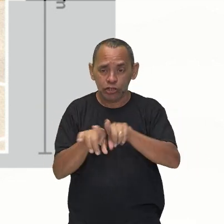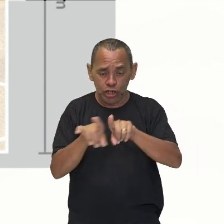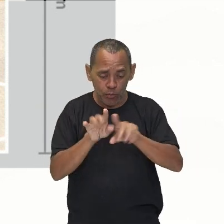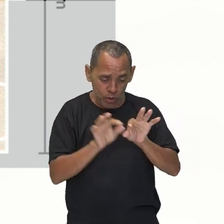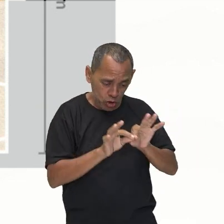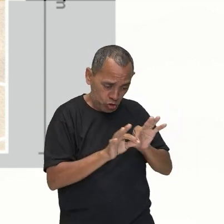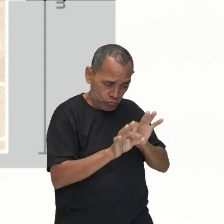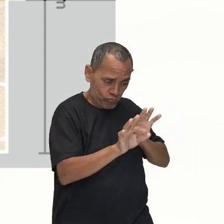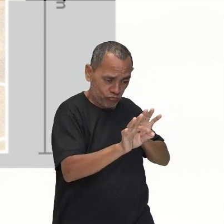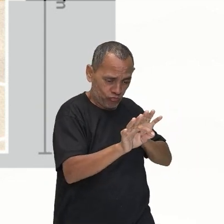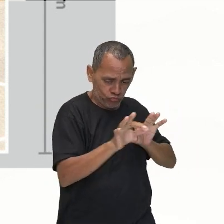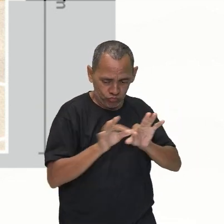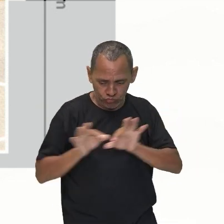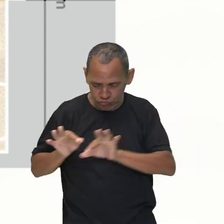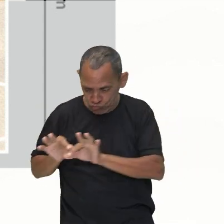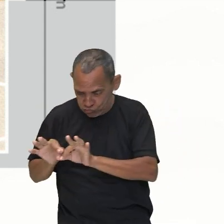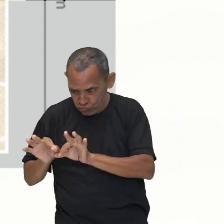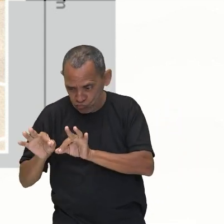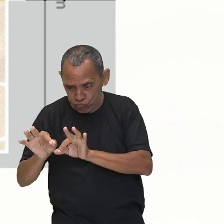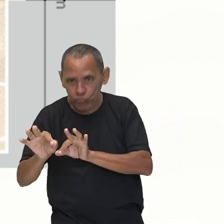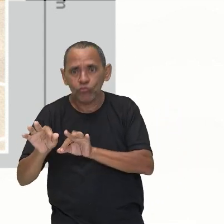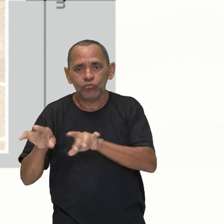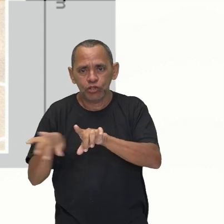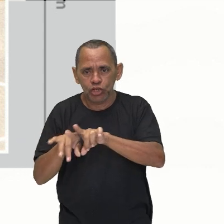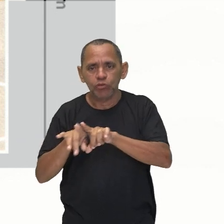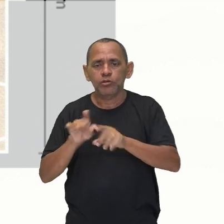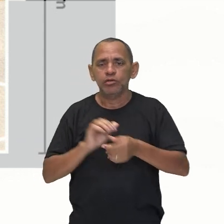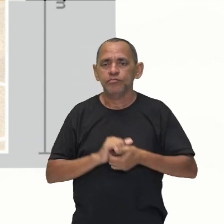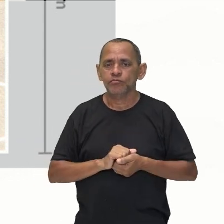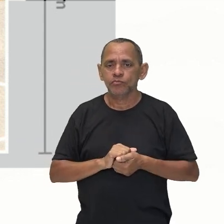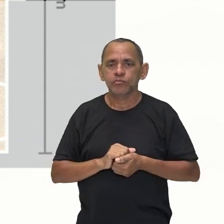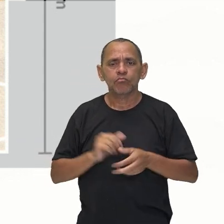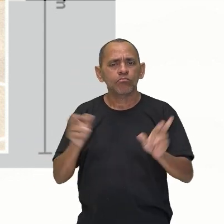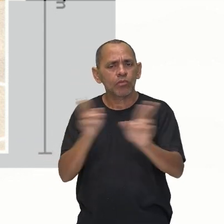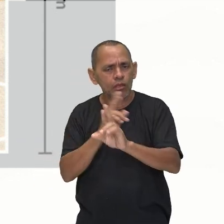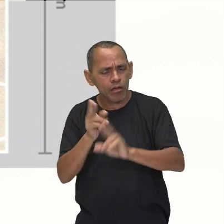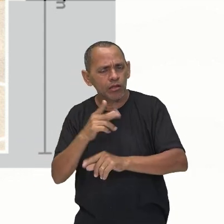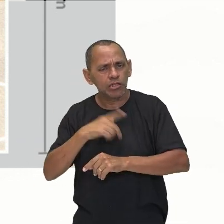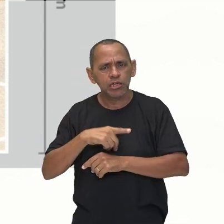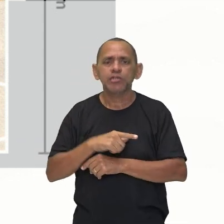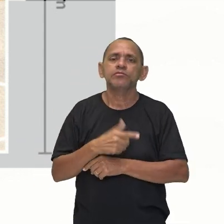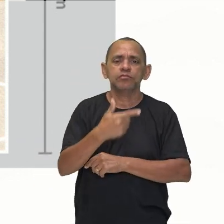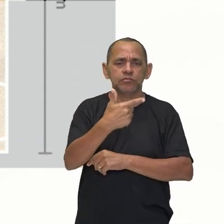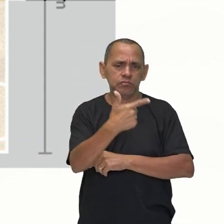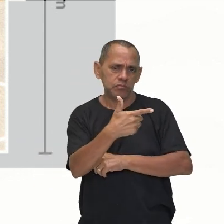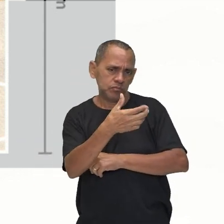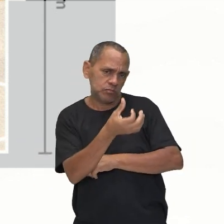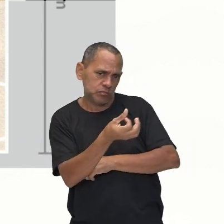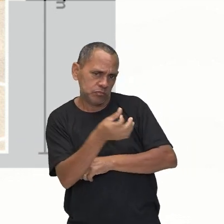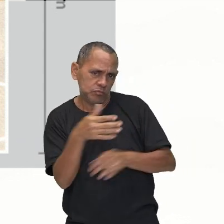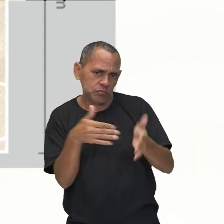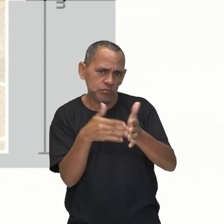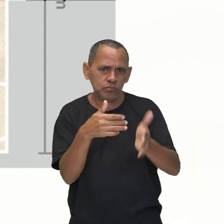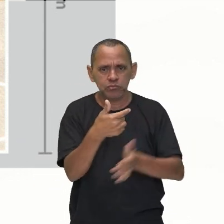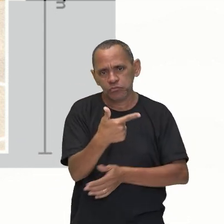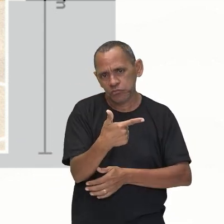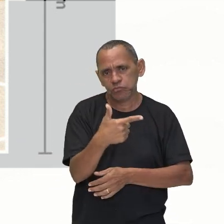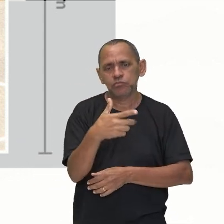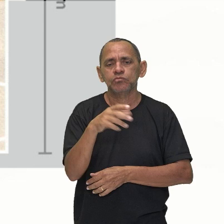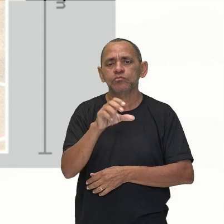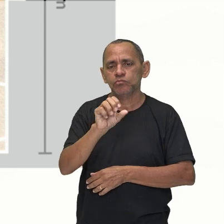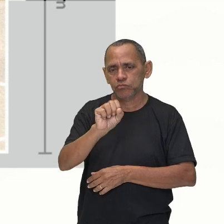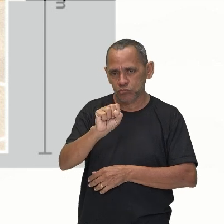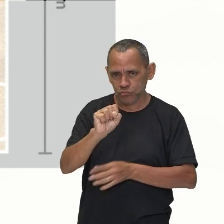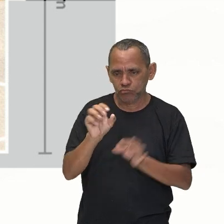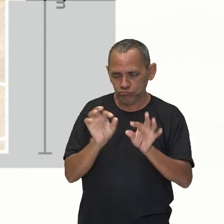fundo, que corresponde a 26, no máximo 28 metros de comprimento.